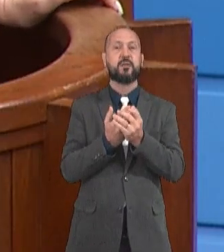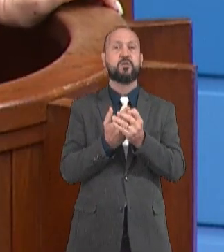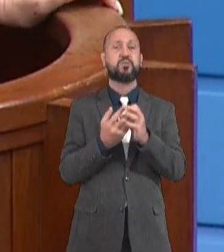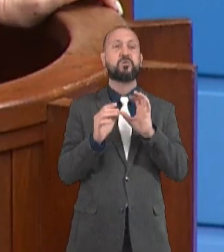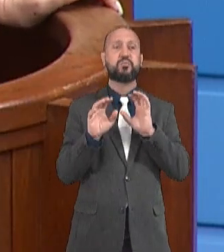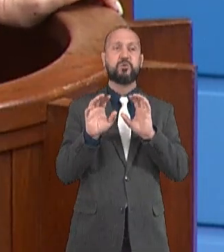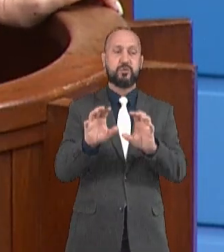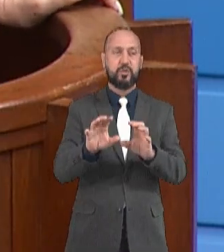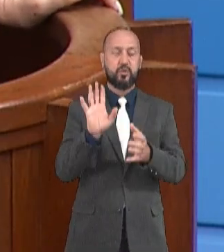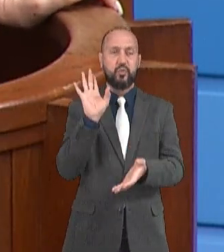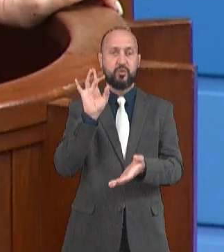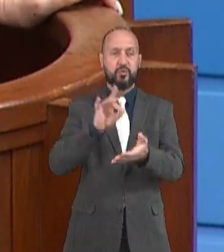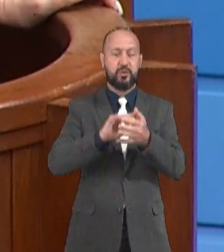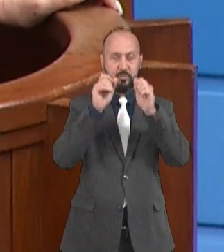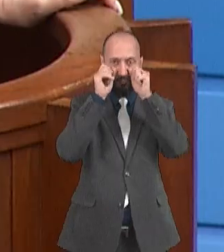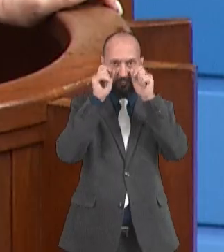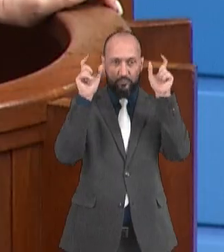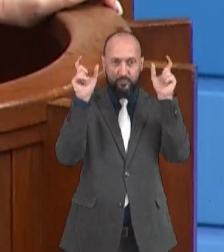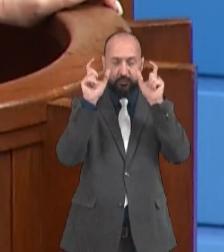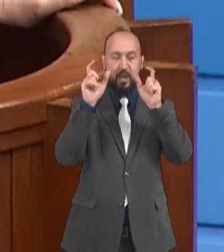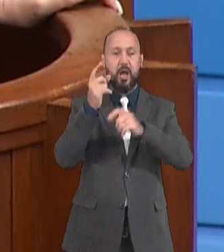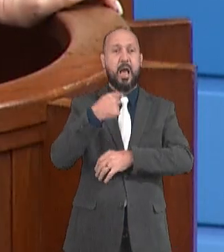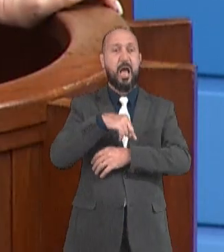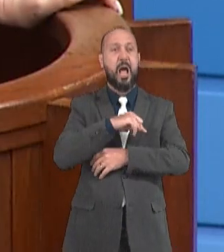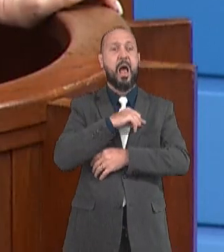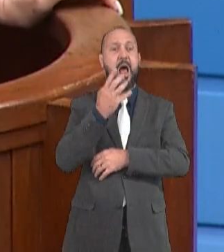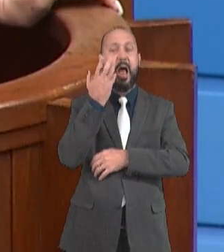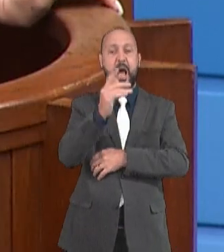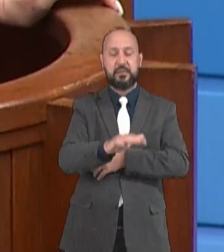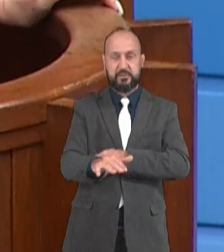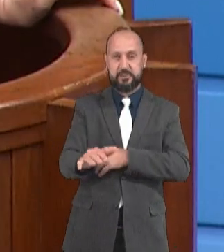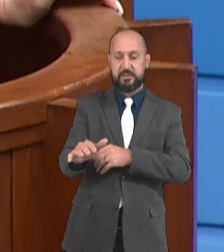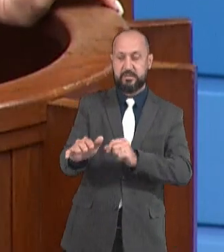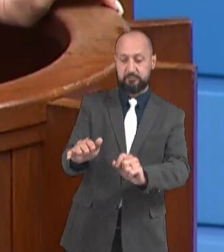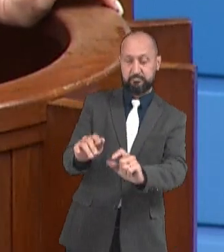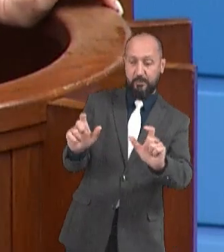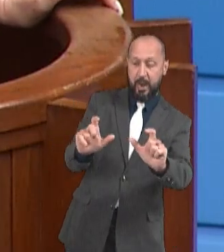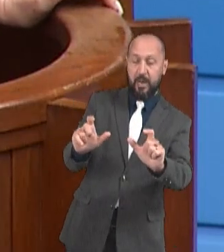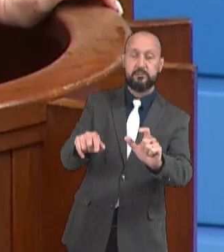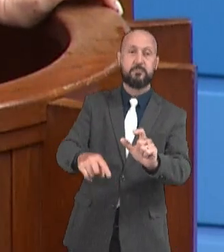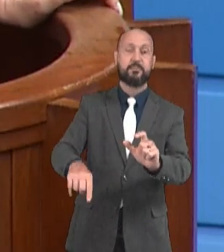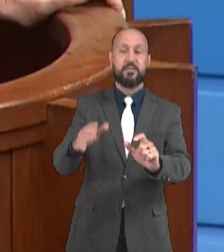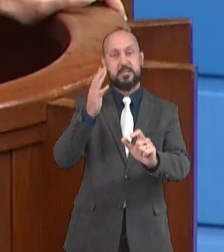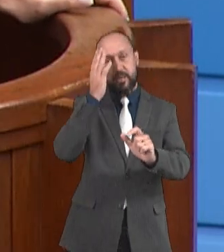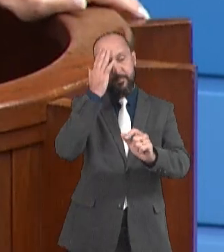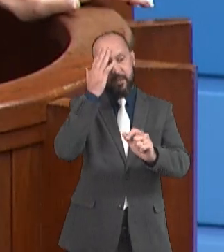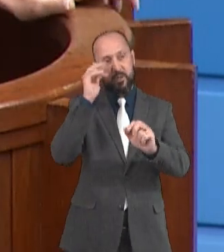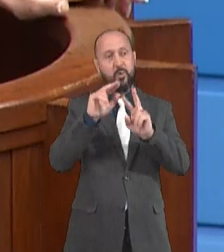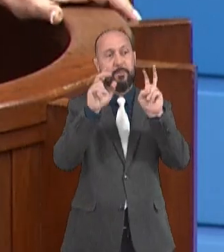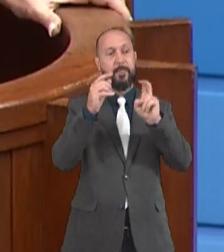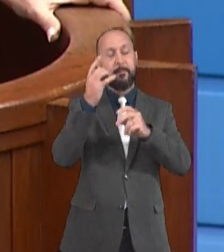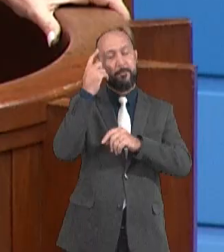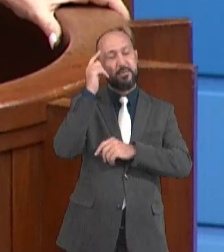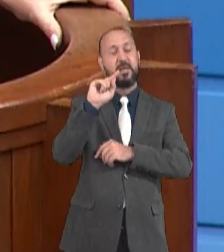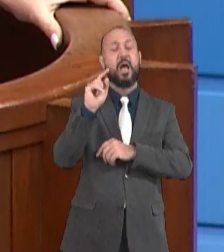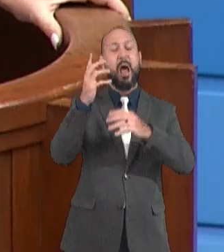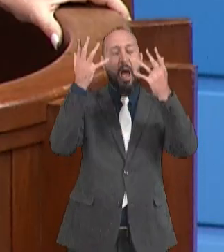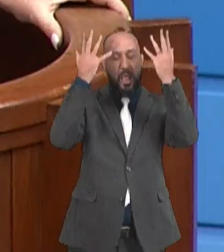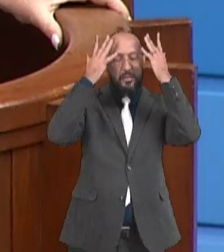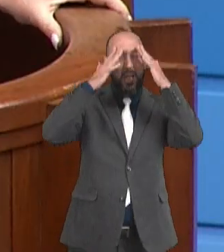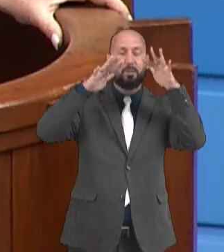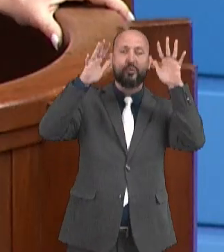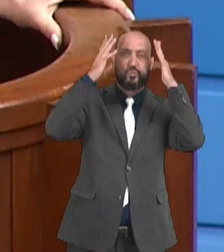maneira a realmente alertar as nossas crianças e não deixar que essa